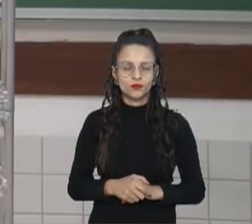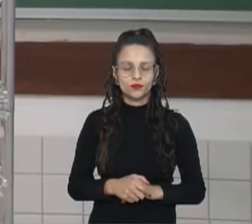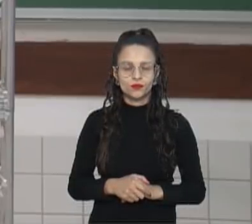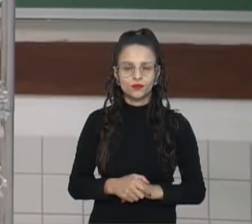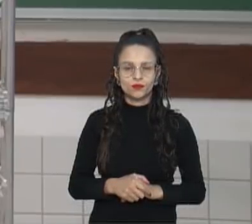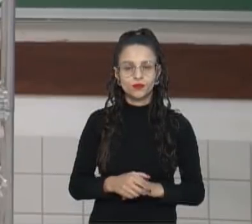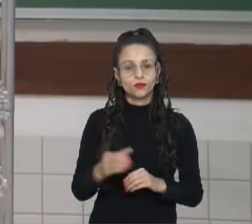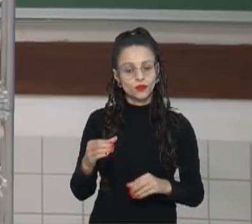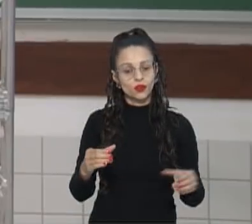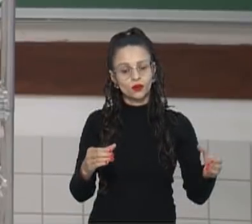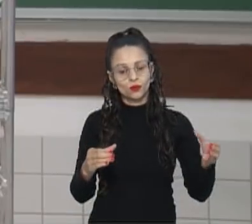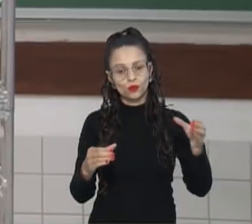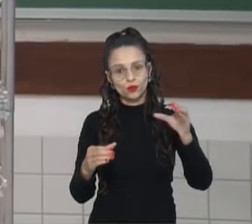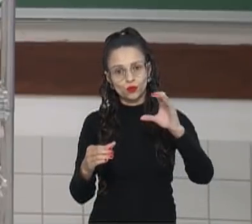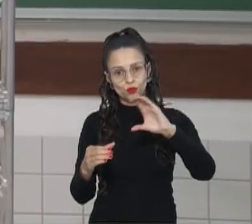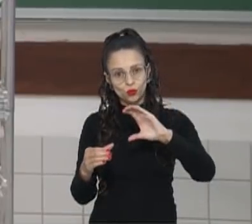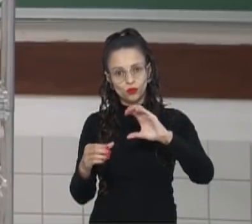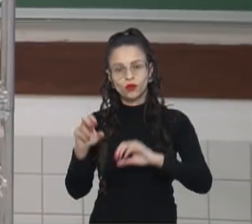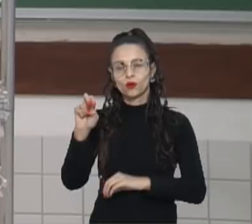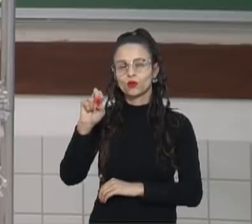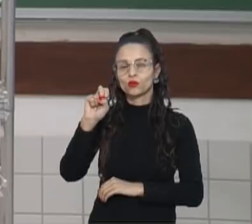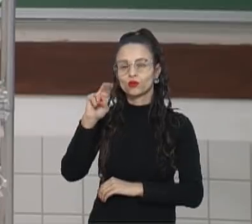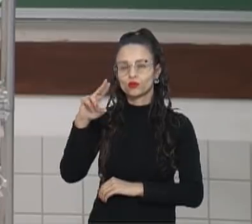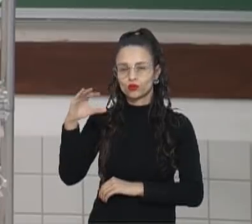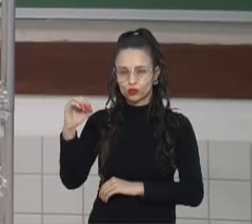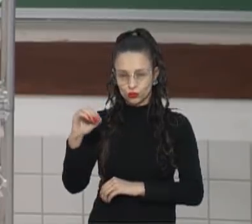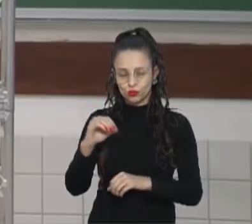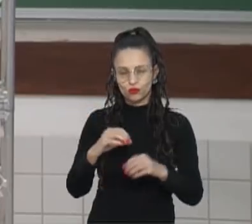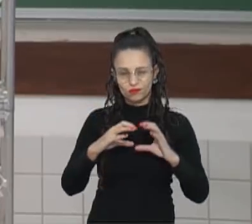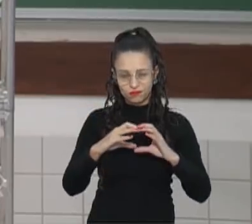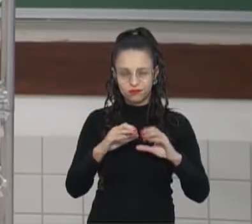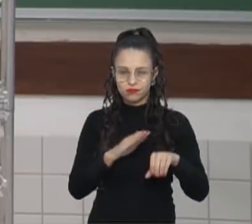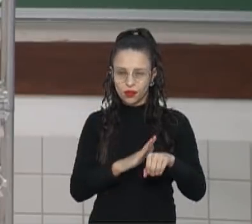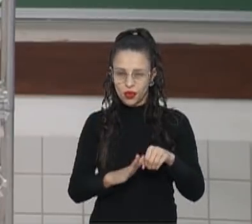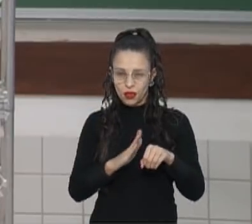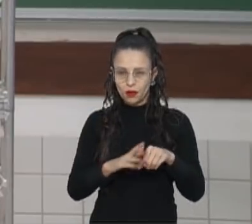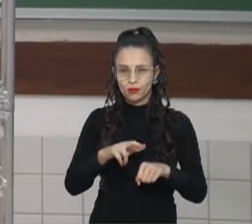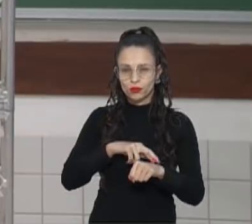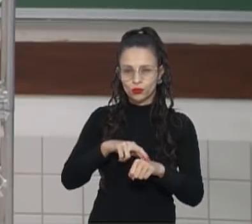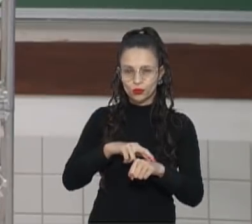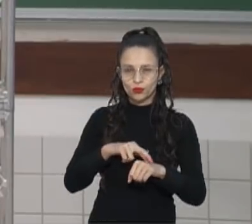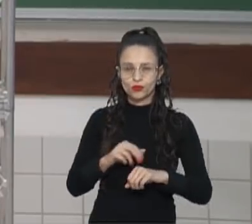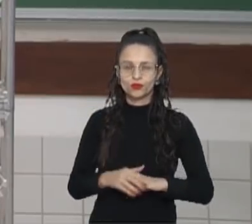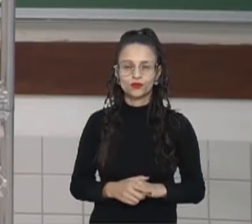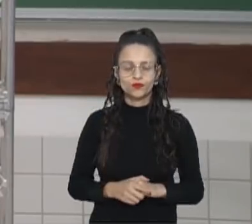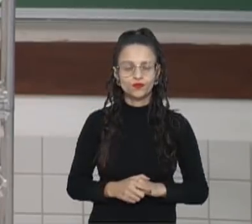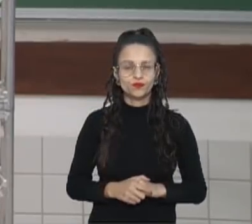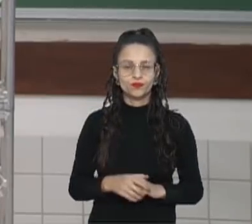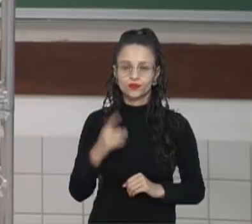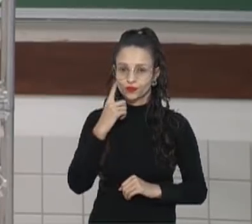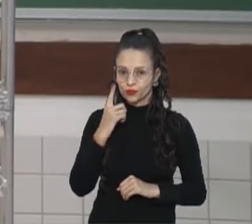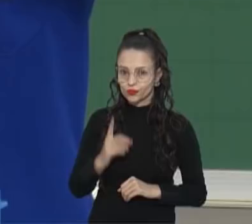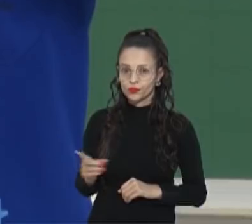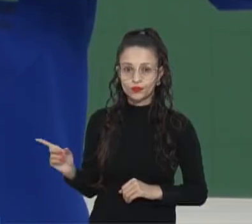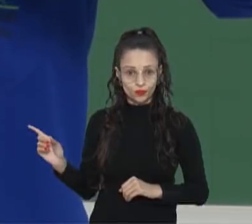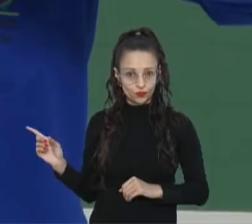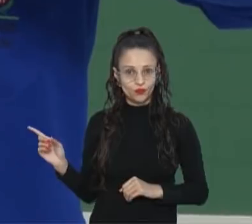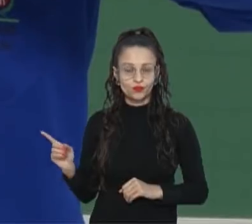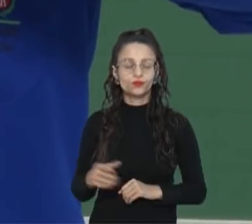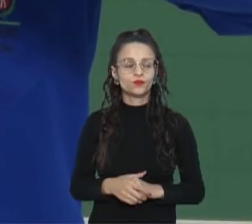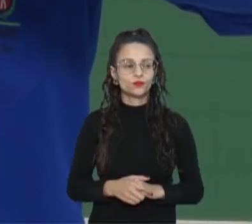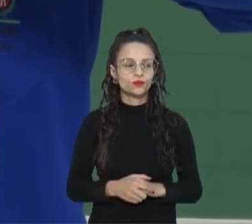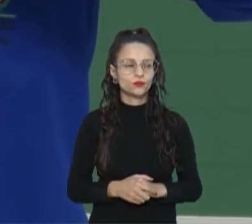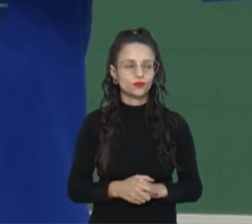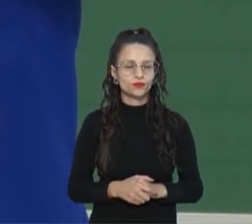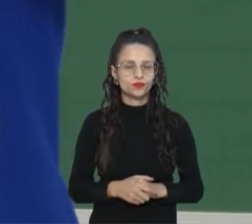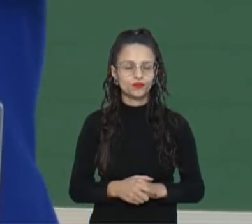repolho roxo. Vou dar uma agitada aqui. O bicarbonato está todo no fundo. Suco de repolho roxo.